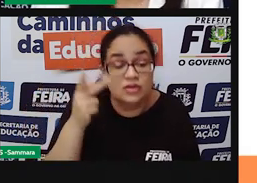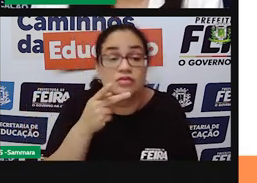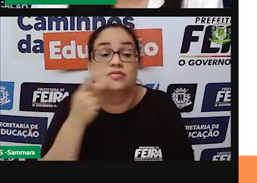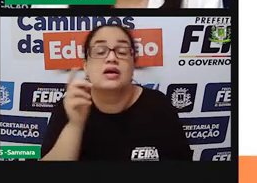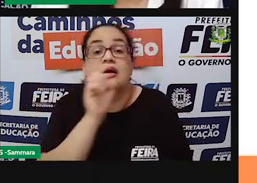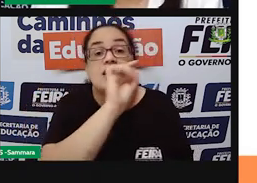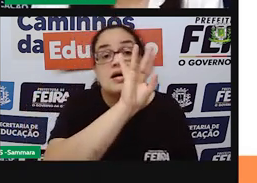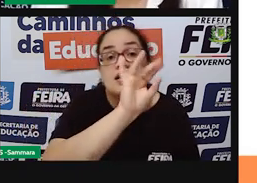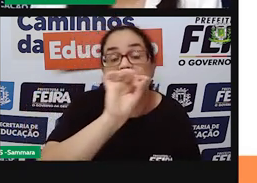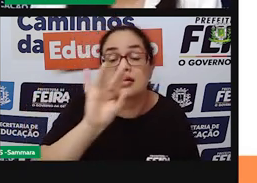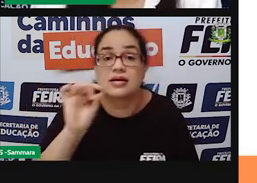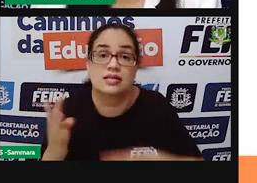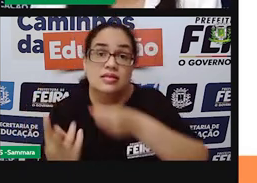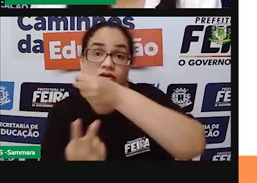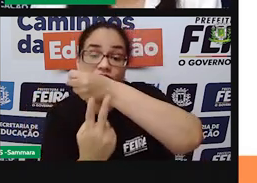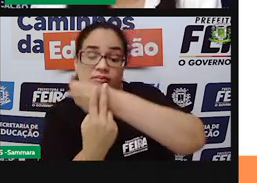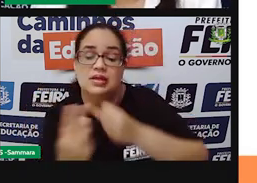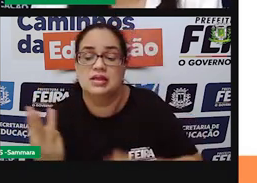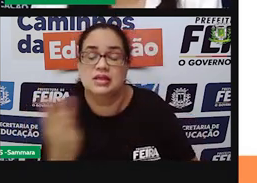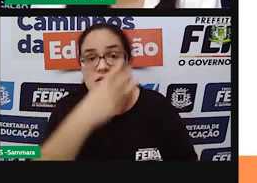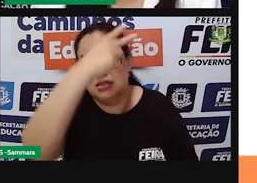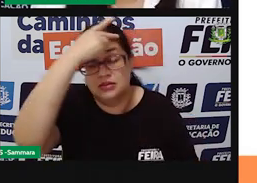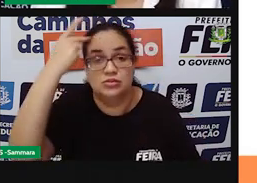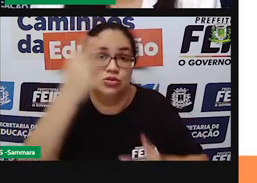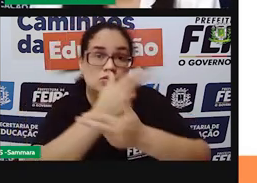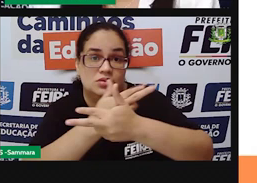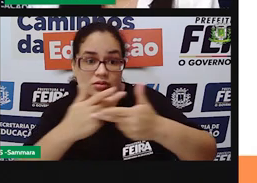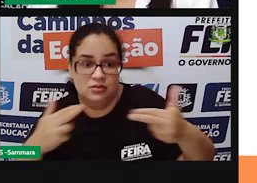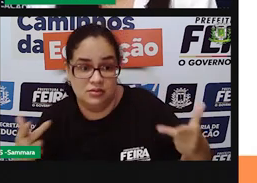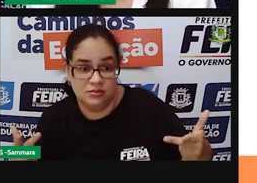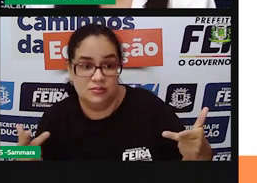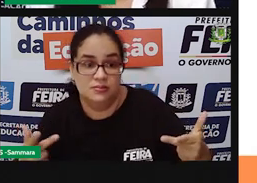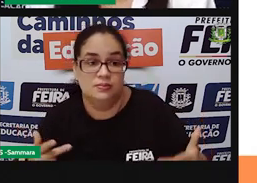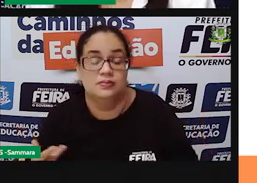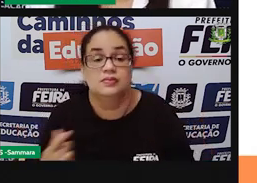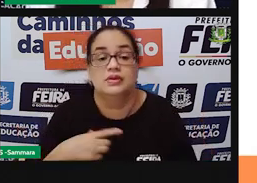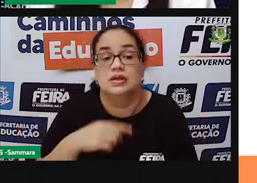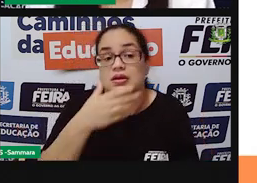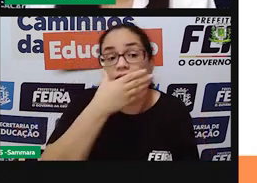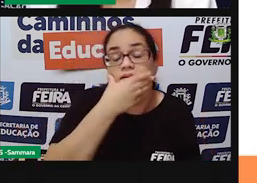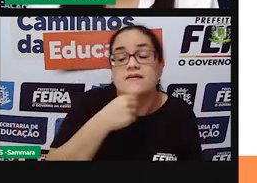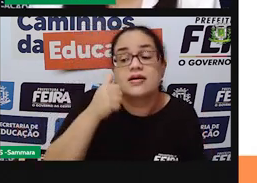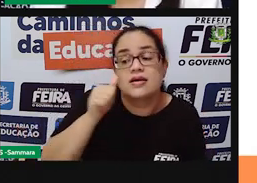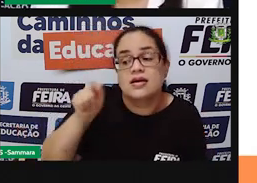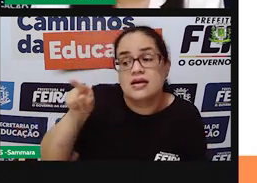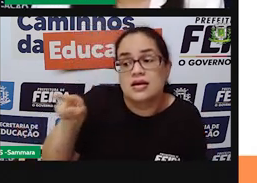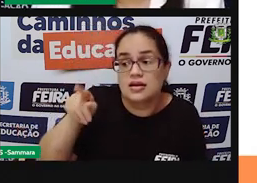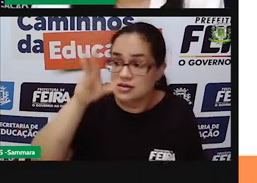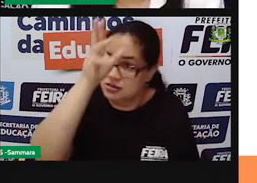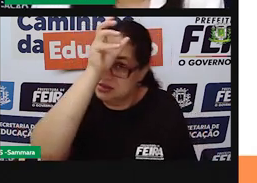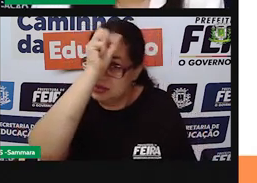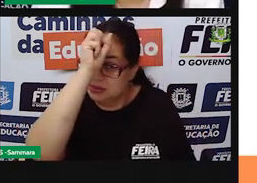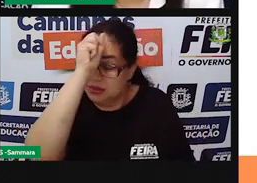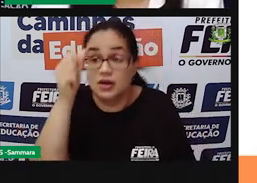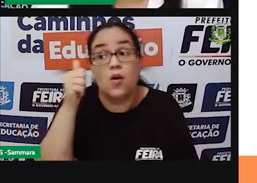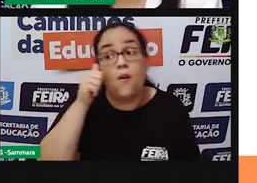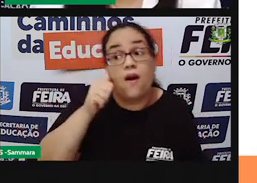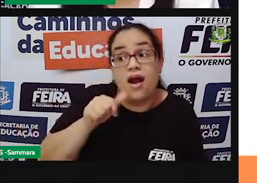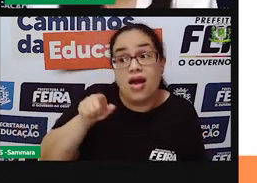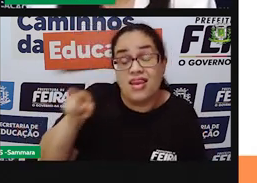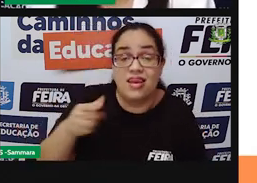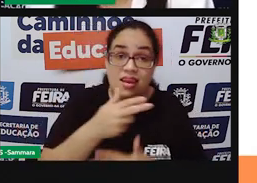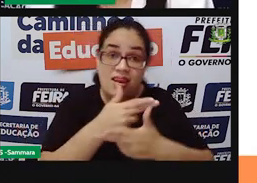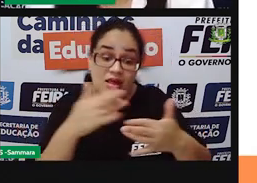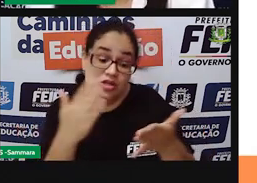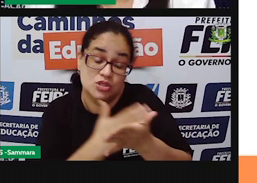por cada verbo desse, que é a terceira pessoa do plural. Então, poderia ser: eles aprenderam, elas começaram,